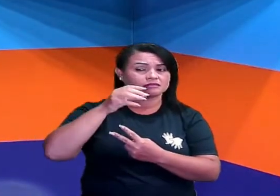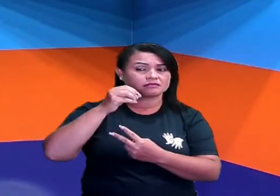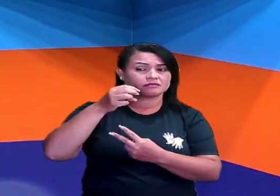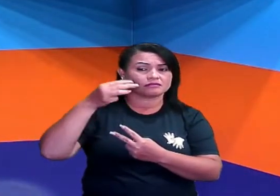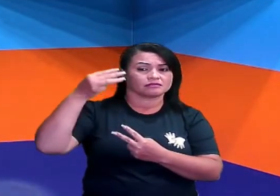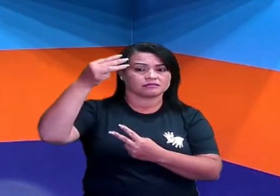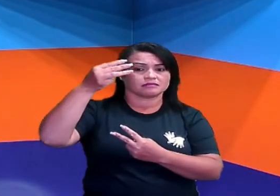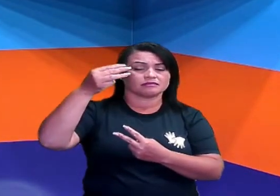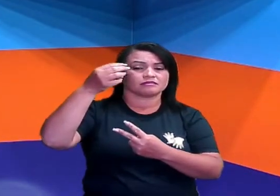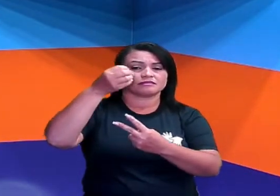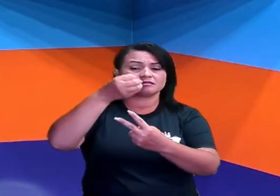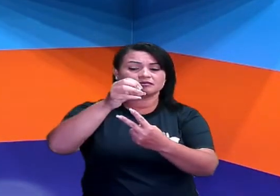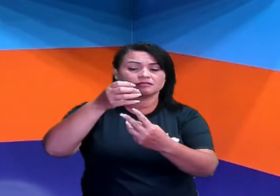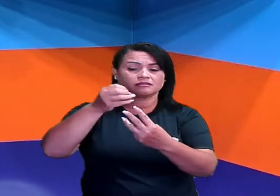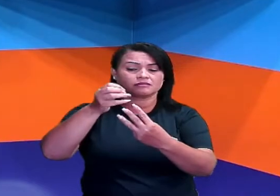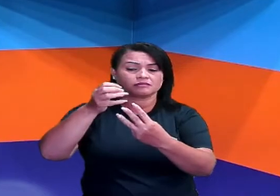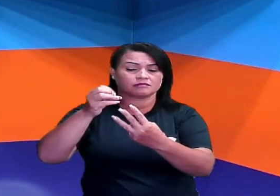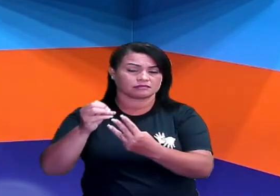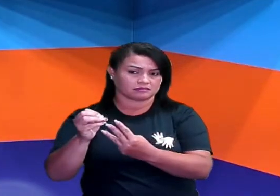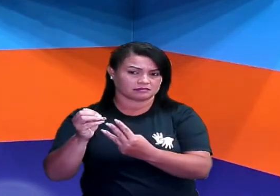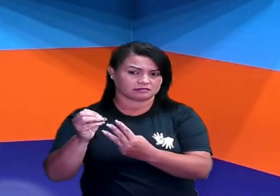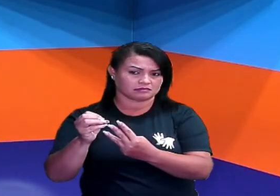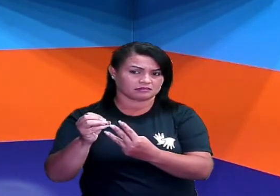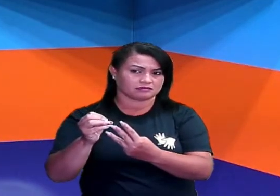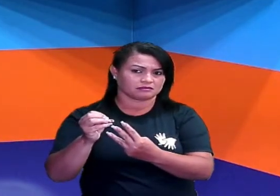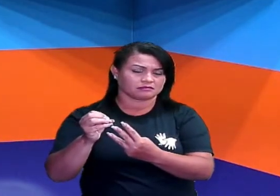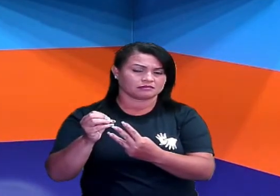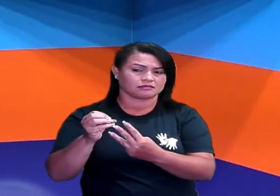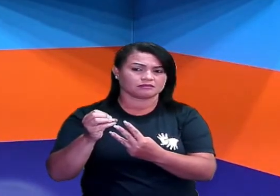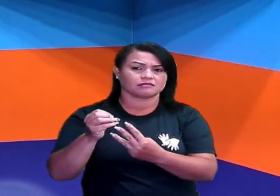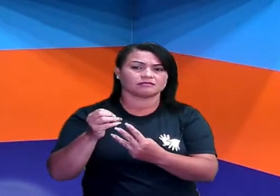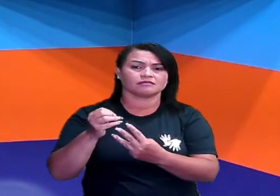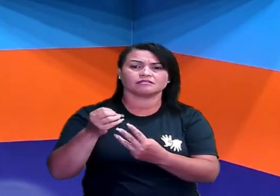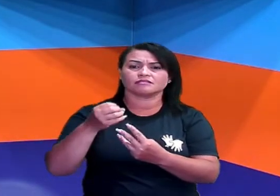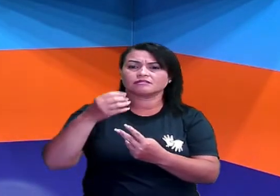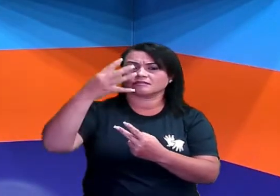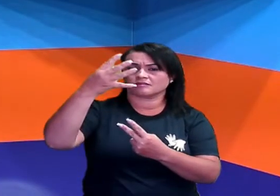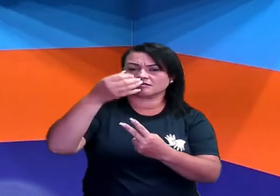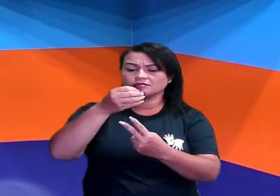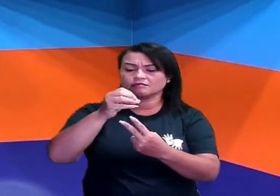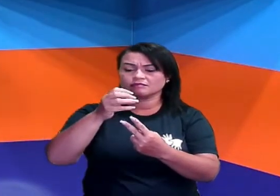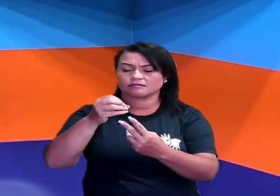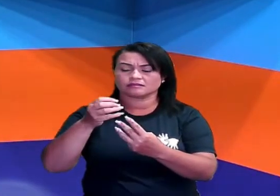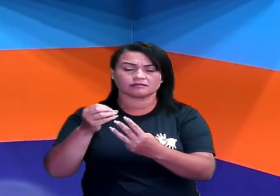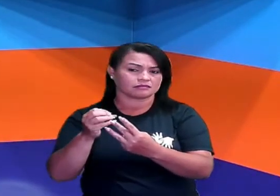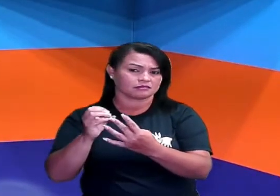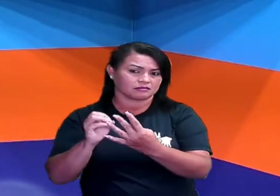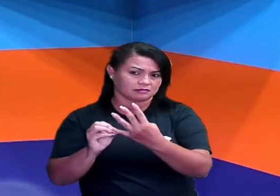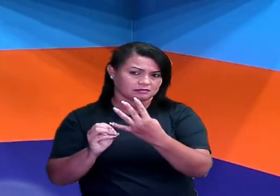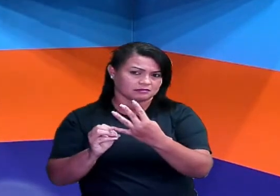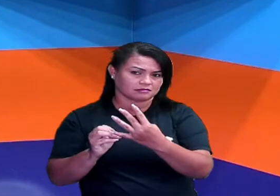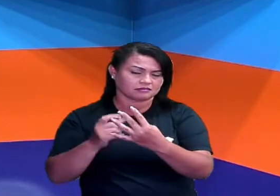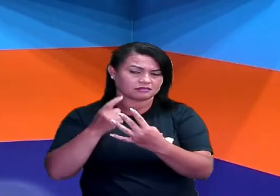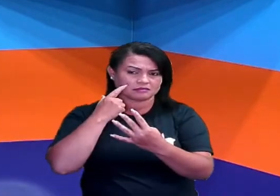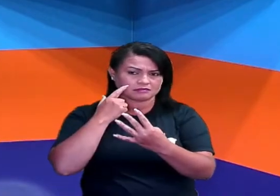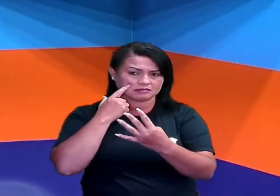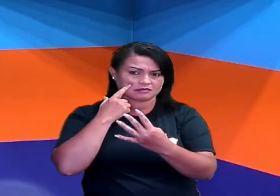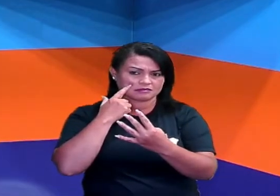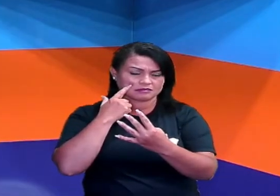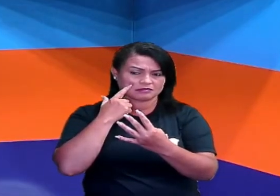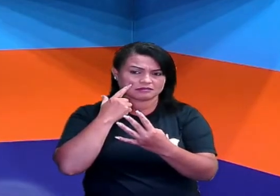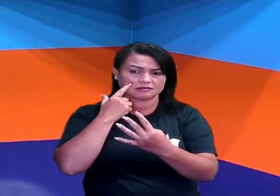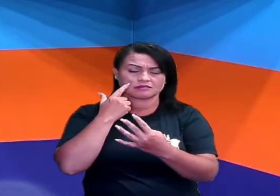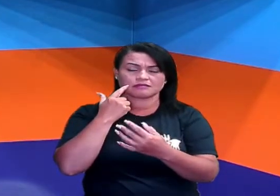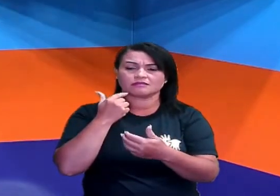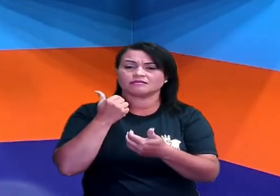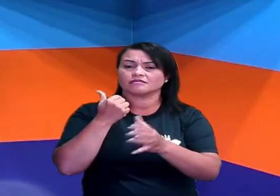3, ó, o resultado, 3 zeros. 4, 10 elevado a 4, o resultado, 4 zeros. 10